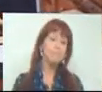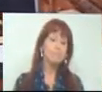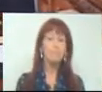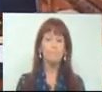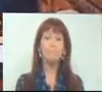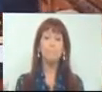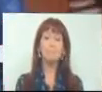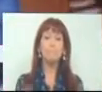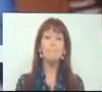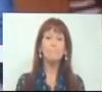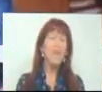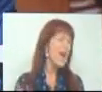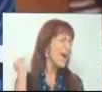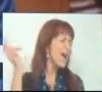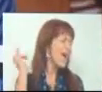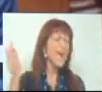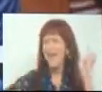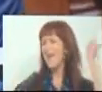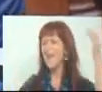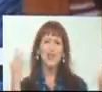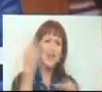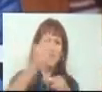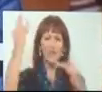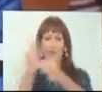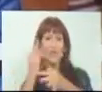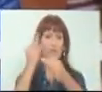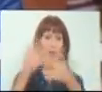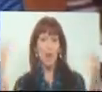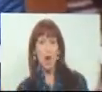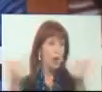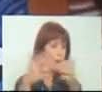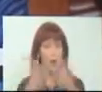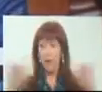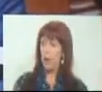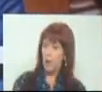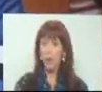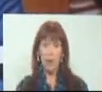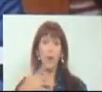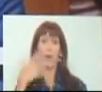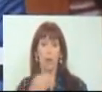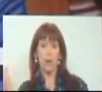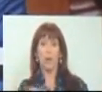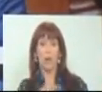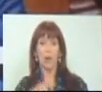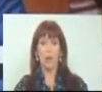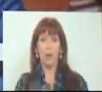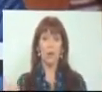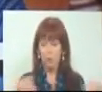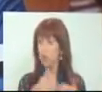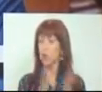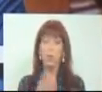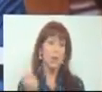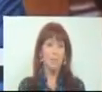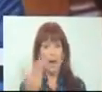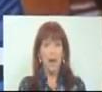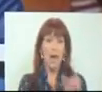Foram, de facto, anos de festa. E agora estamos todos os portugueses, estamos todos